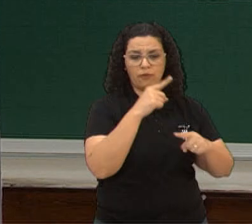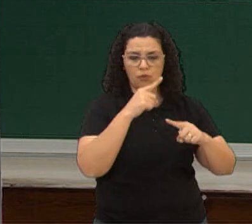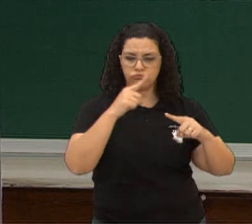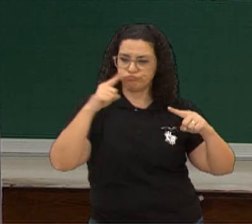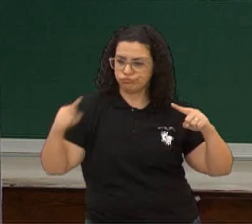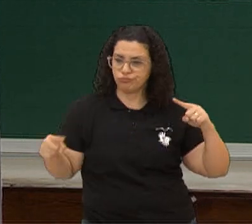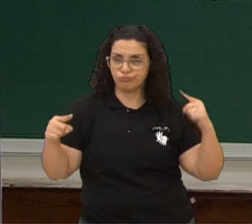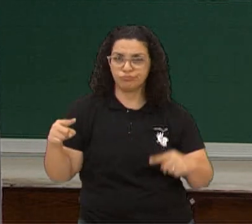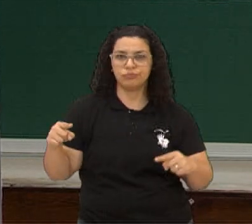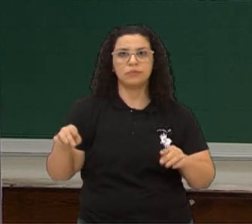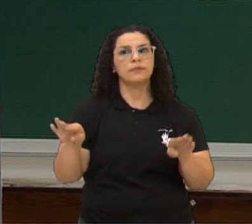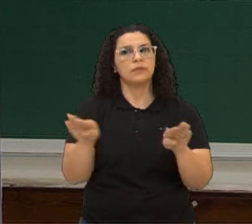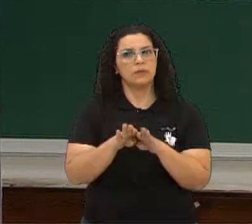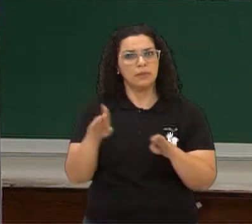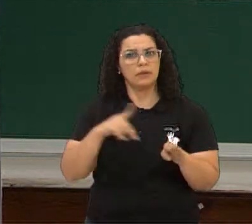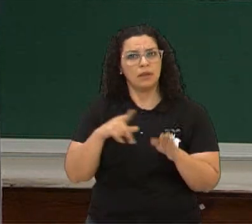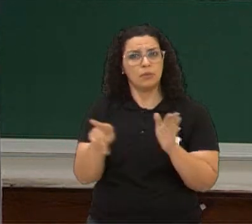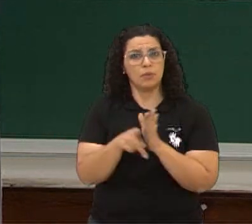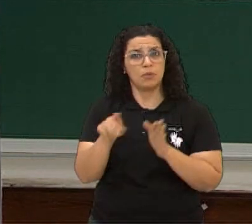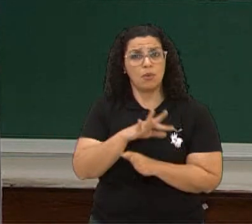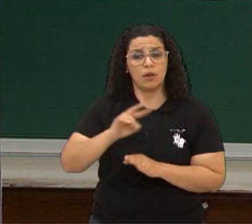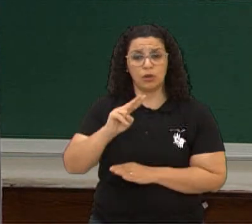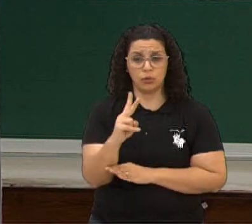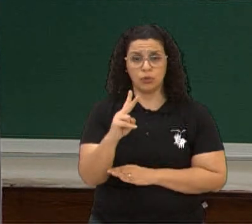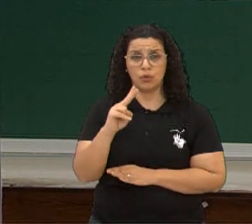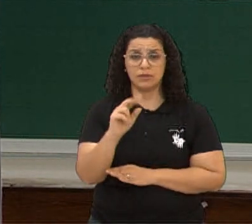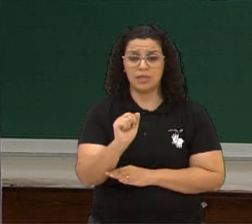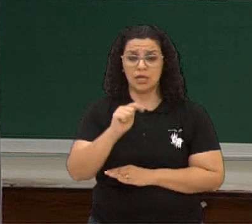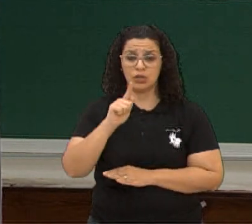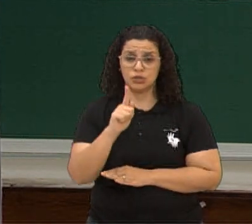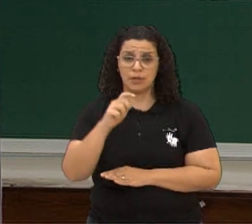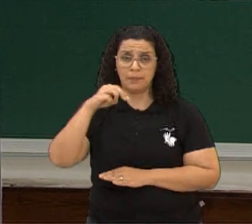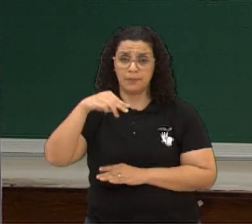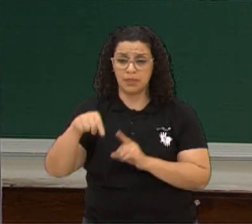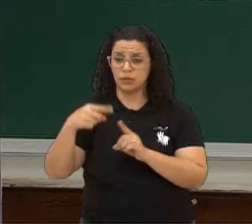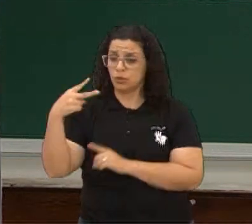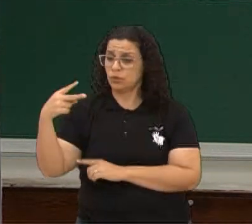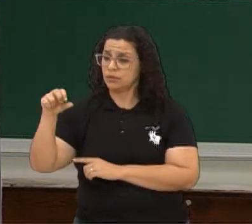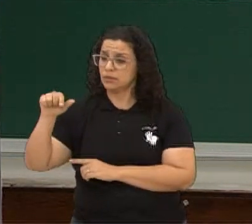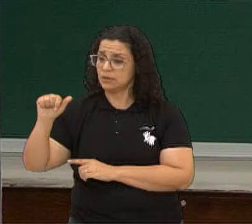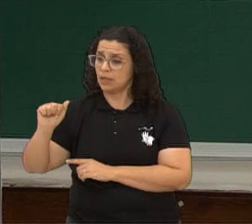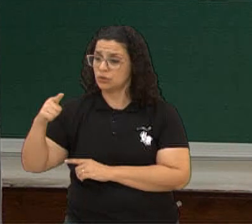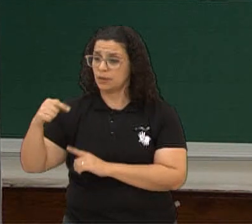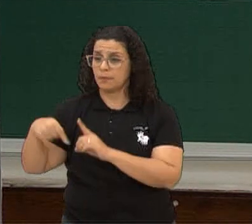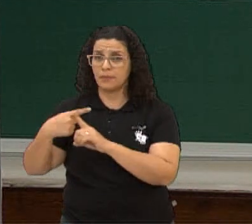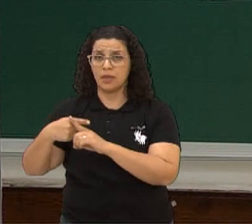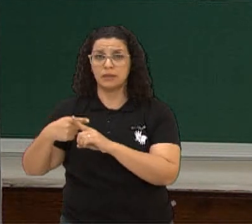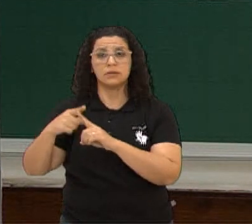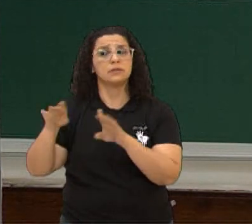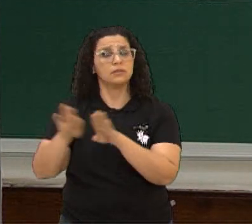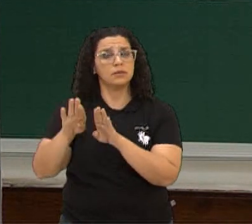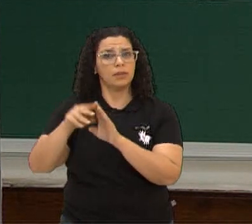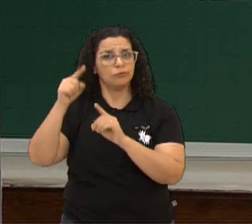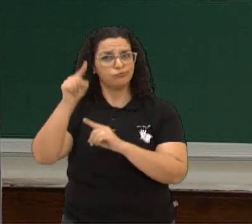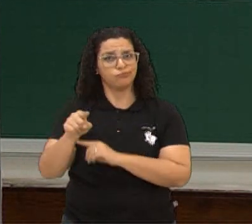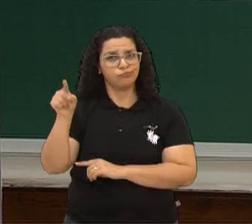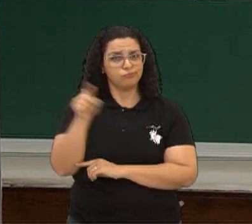eliminar. Eliminamos também 2 Ag+, com 2 Ag+ aqui de cima, e